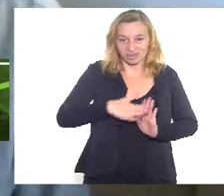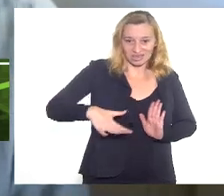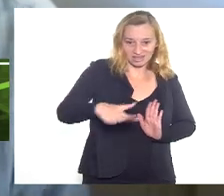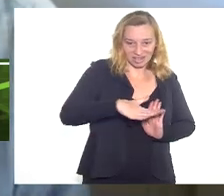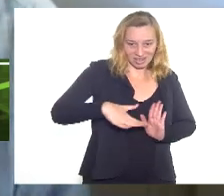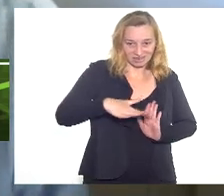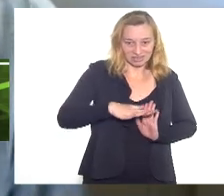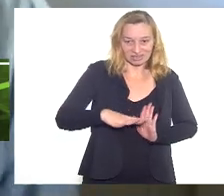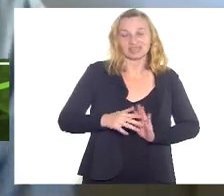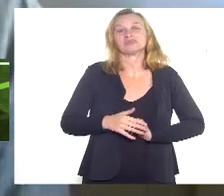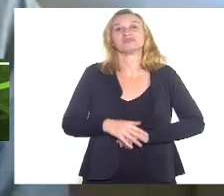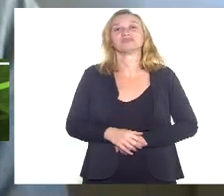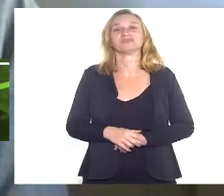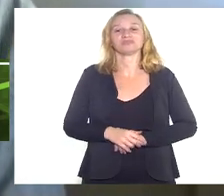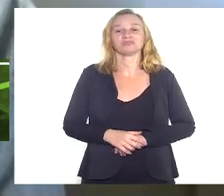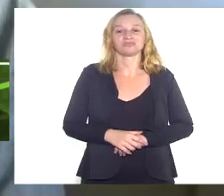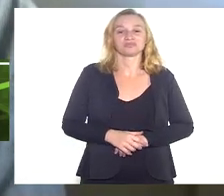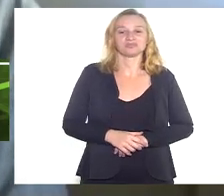em direito não.